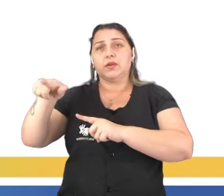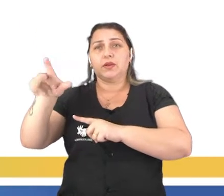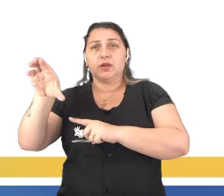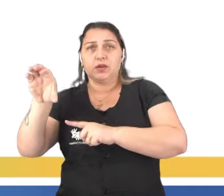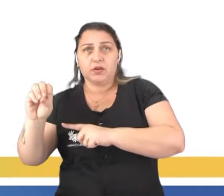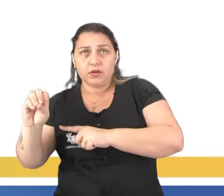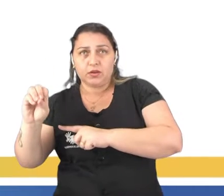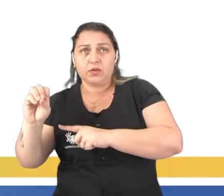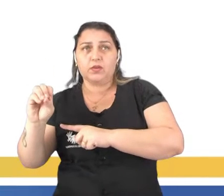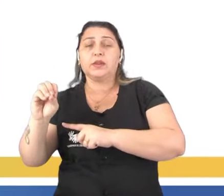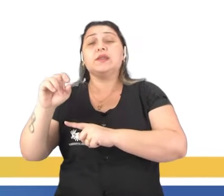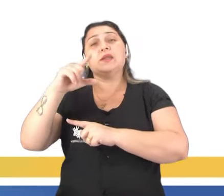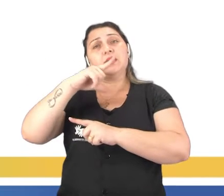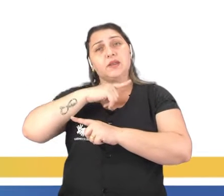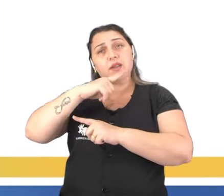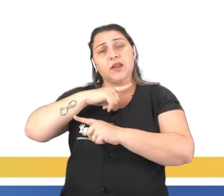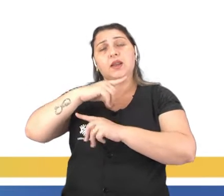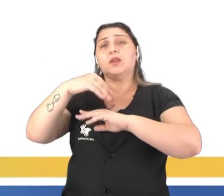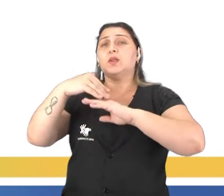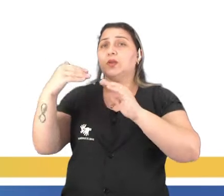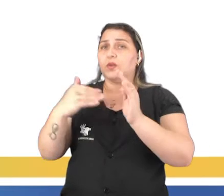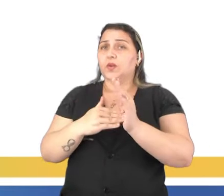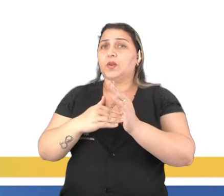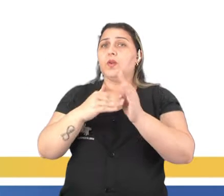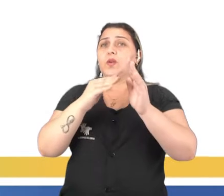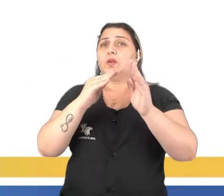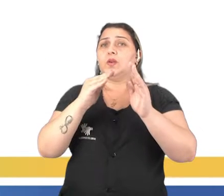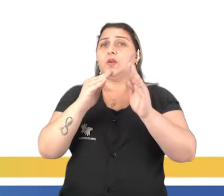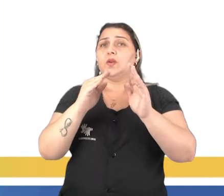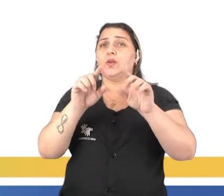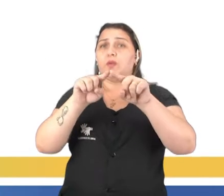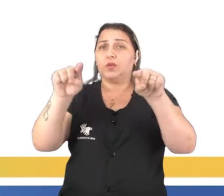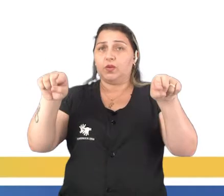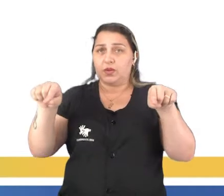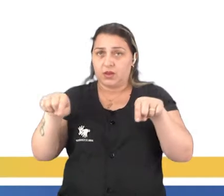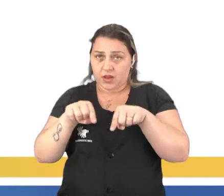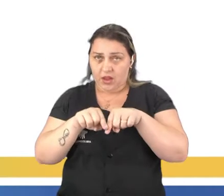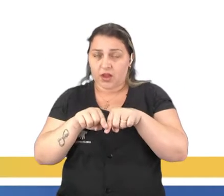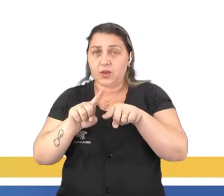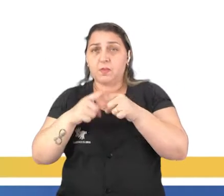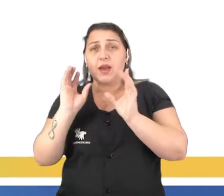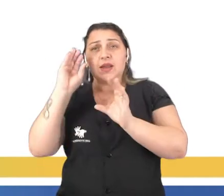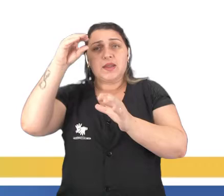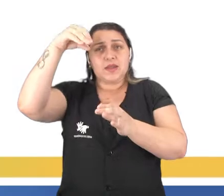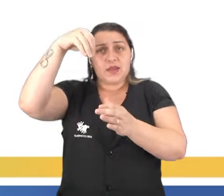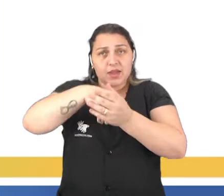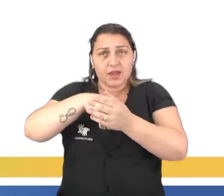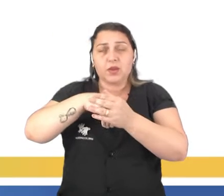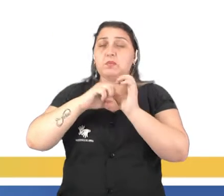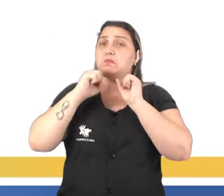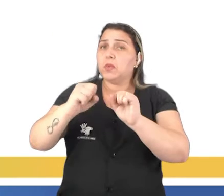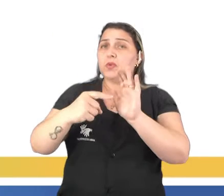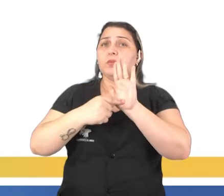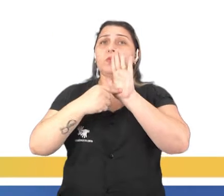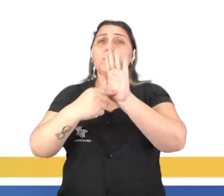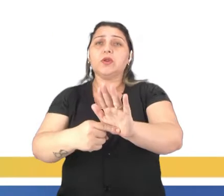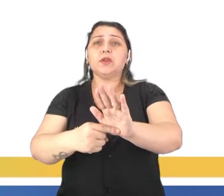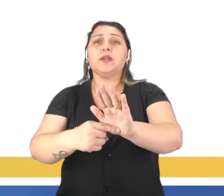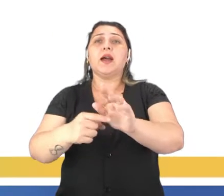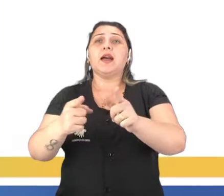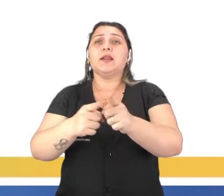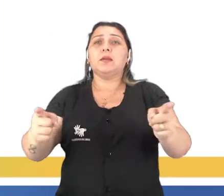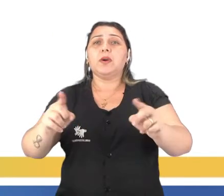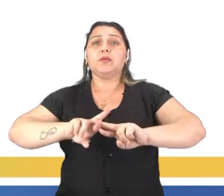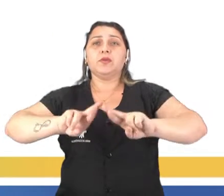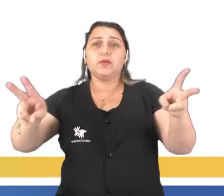O losango possui todos os lados congruentes, mas os seus ângulos internos consecutivos podem apresentar medidas diferentes,